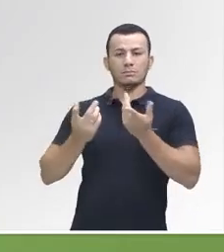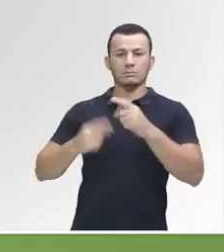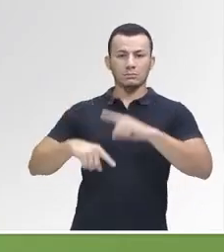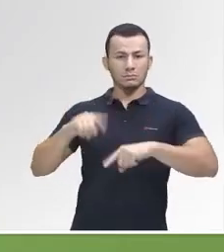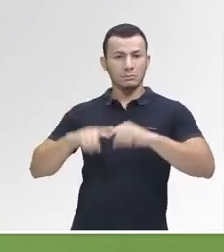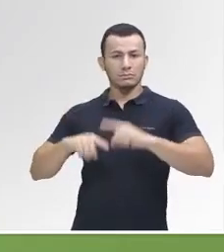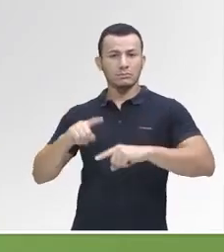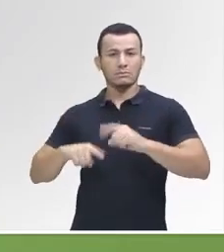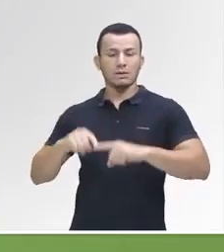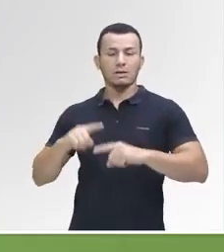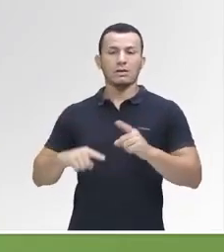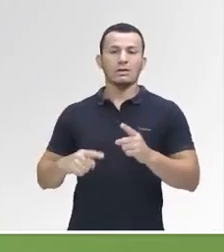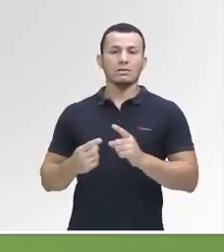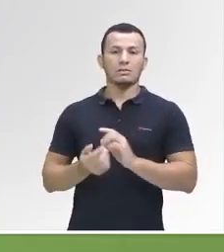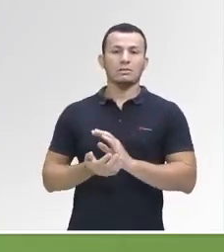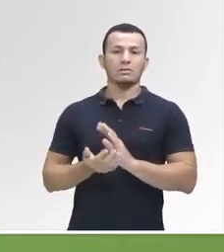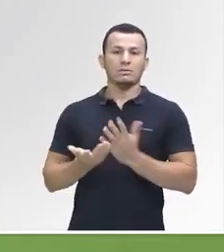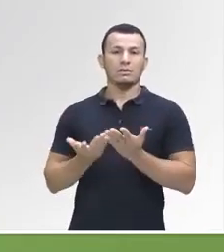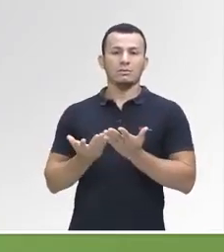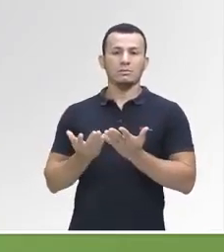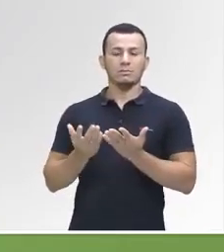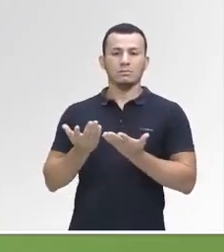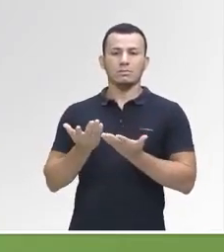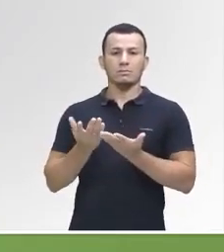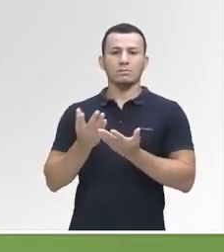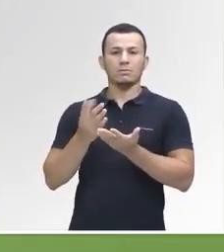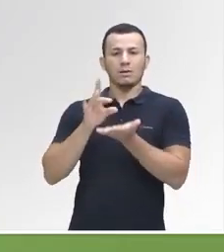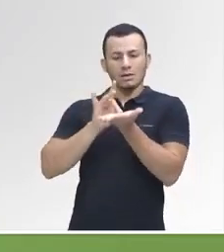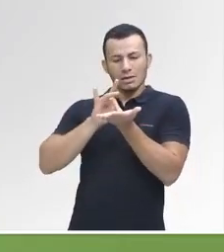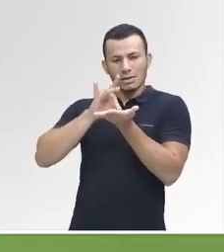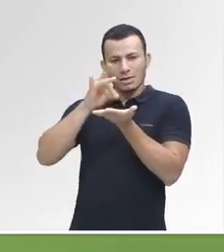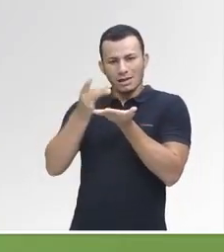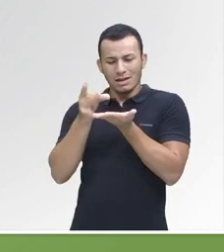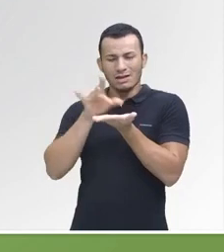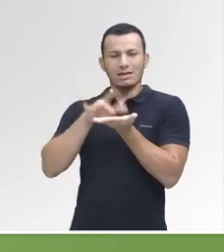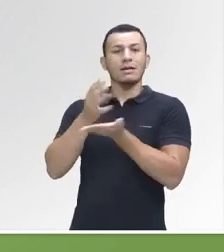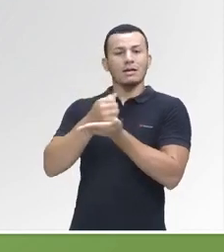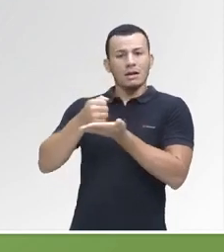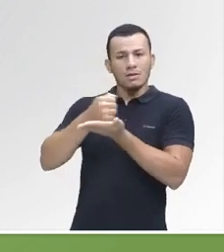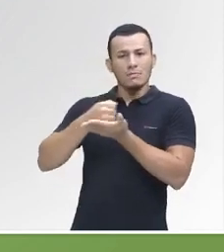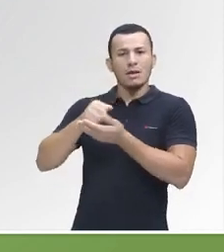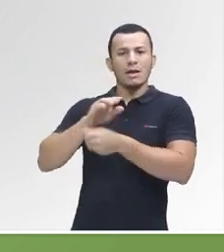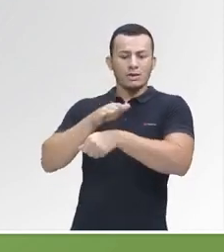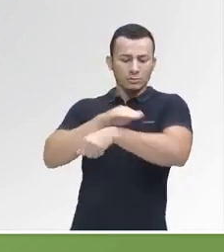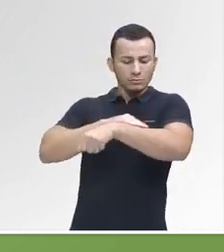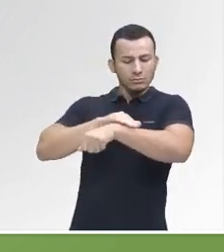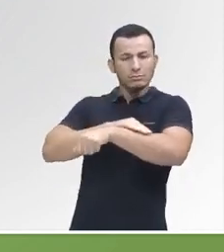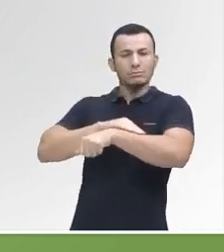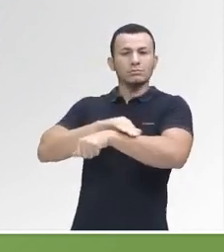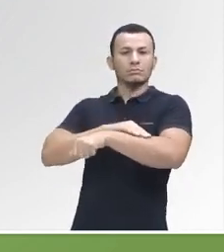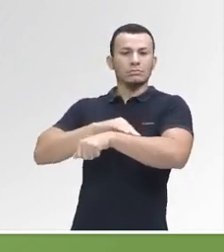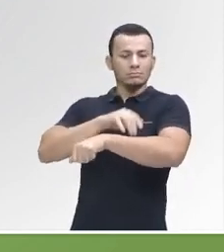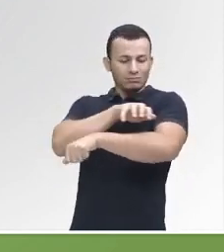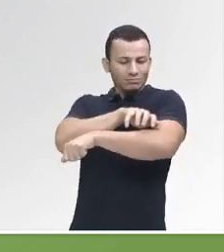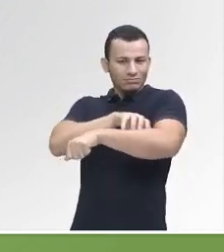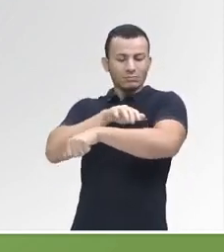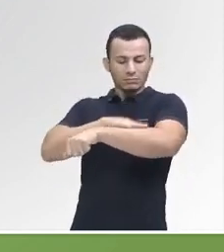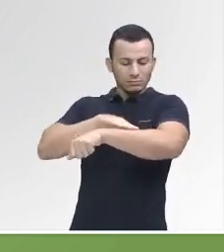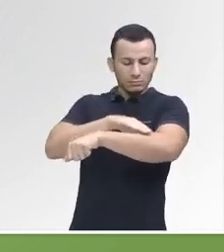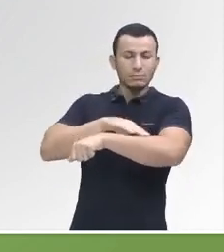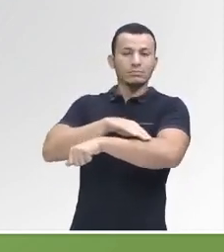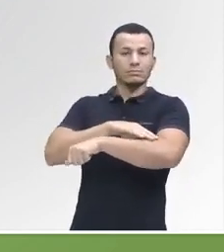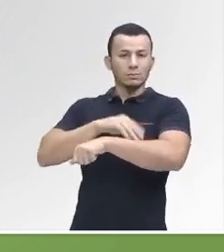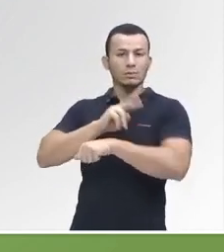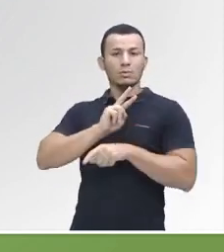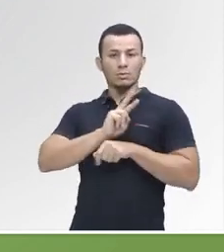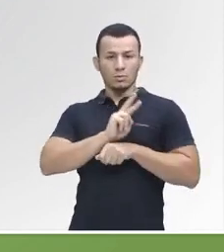alguns itens como band-aid, como alguns remédios que você pode colocar em ferimentos. Então, como você pode